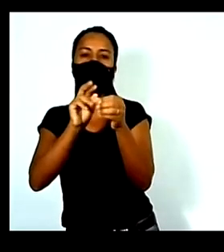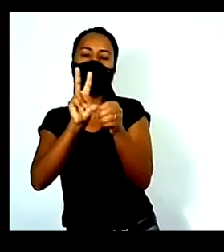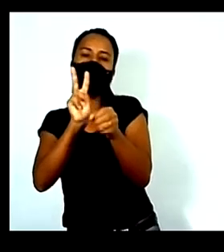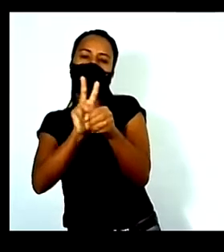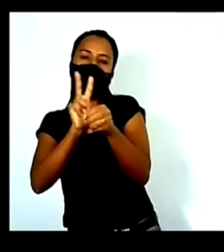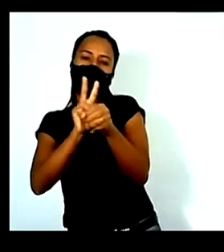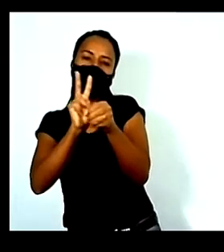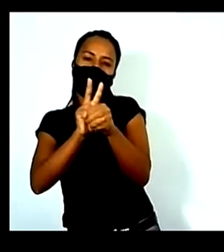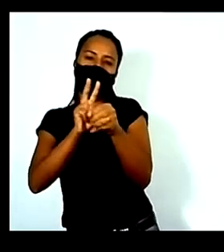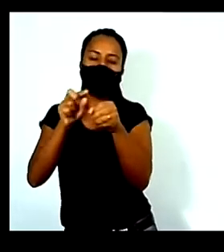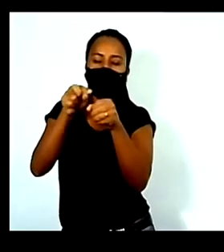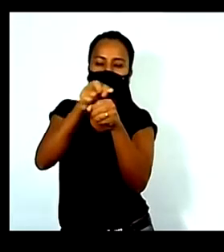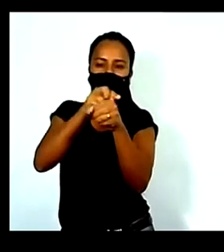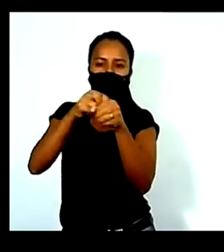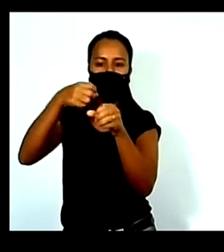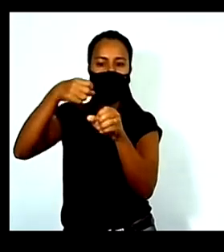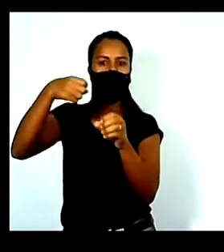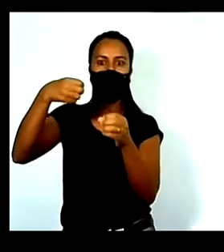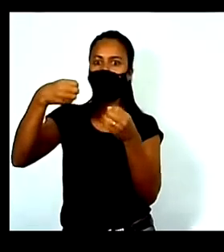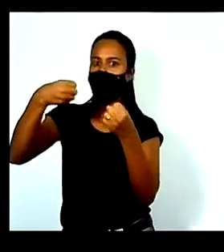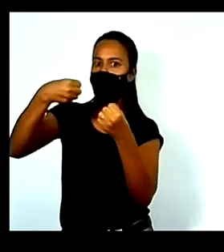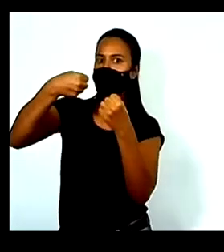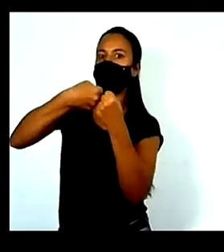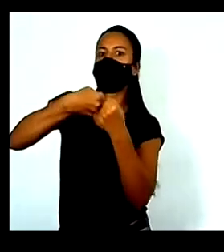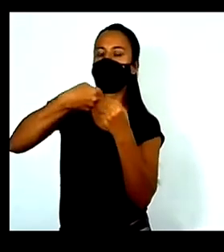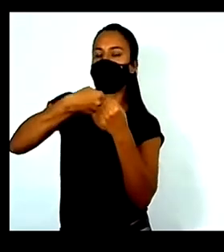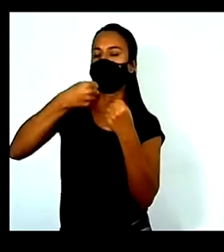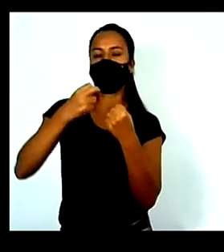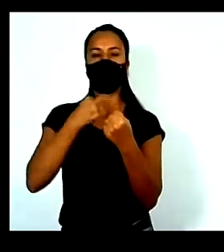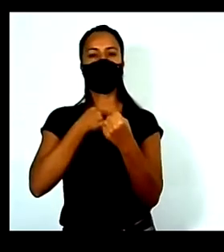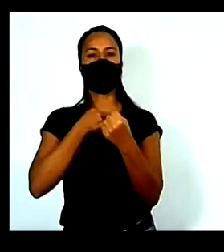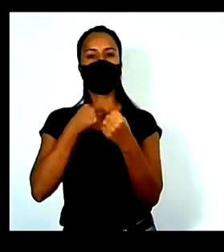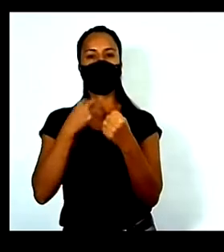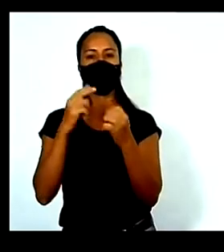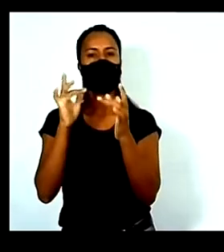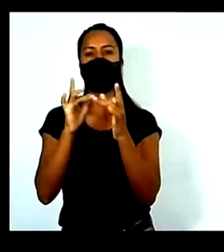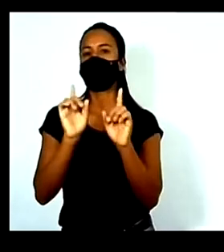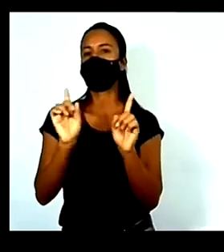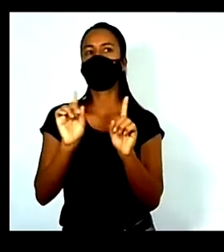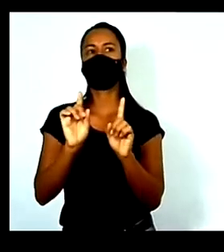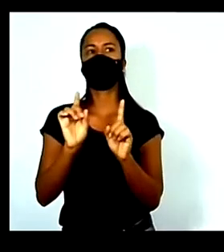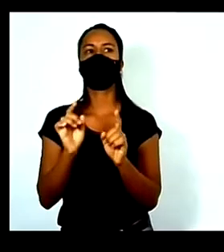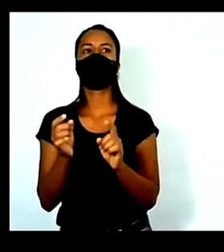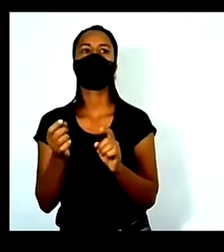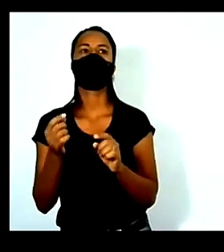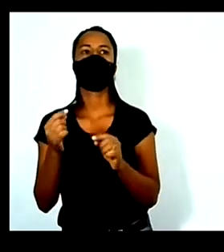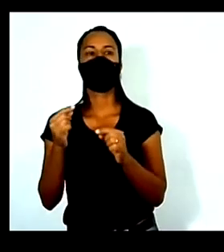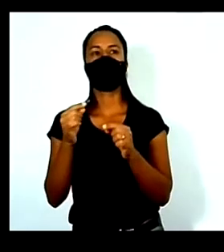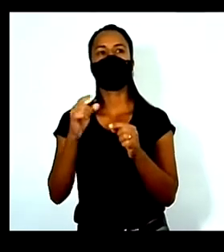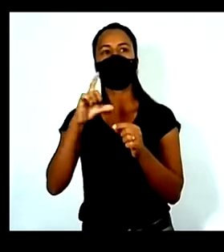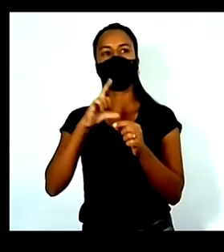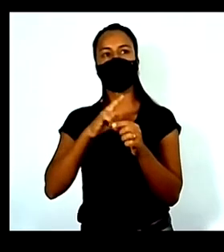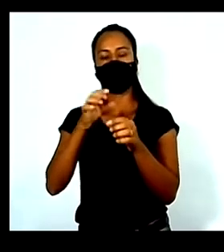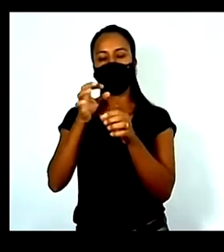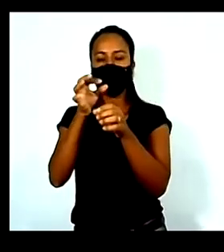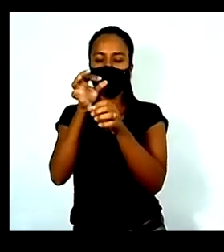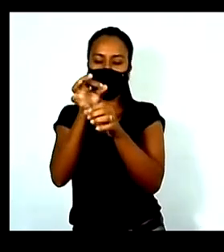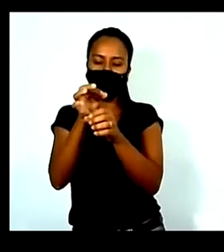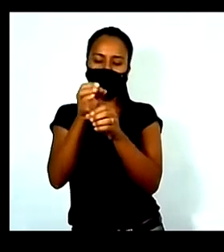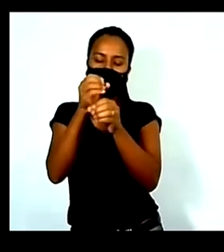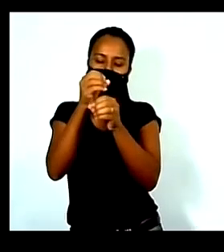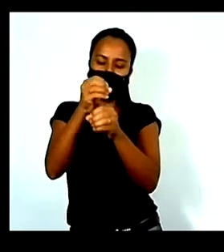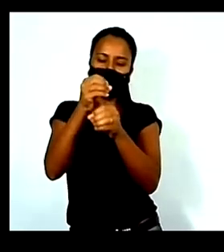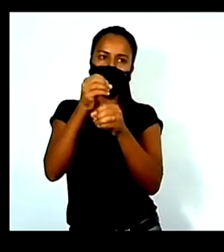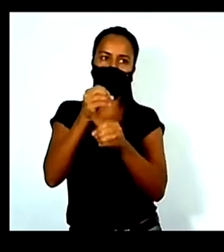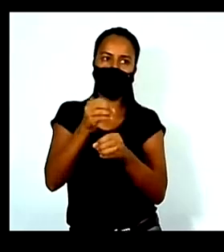o atrito, em que um osso não fique encostando no outro. E depois das vértebras, nós temos aí a